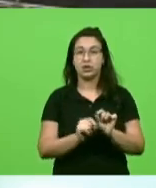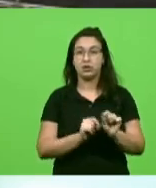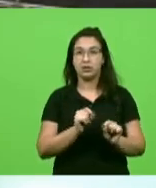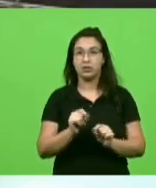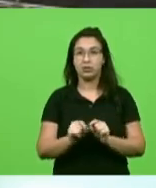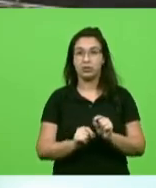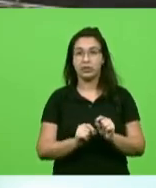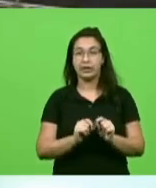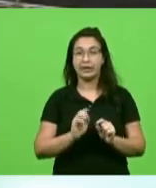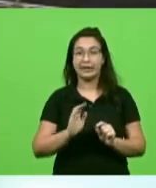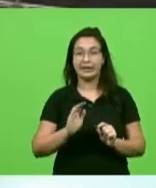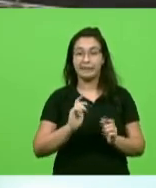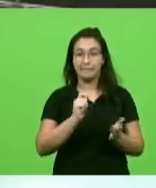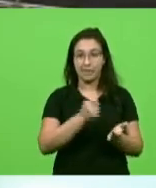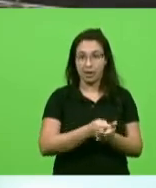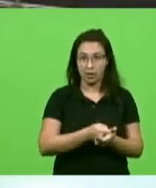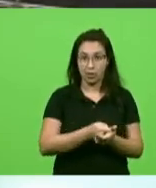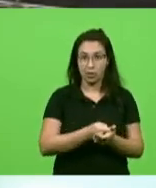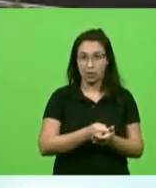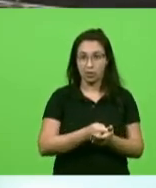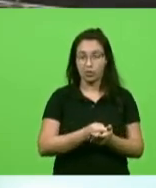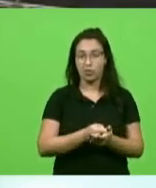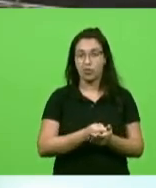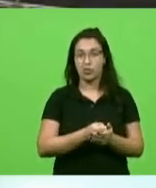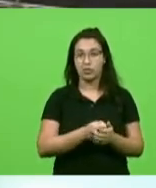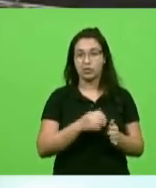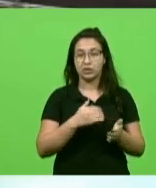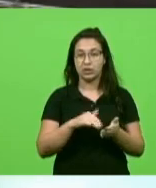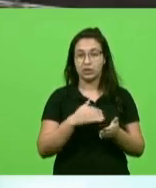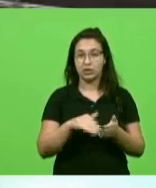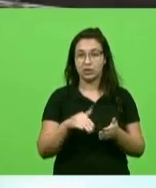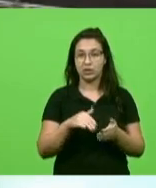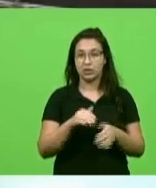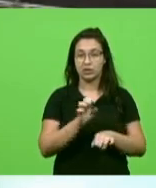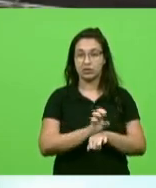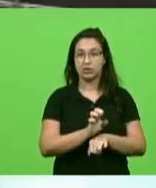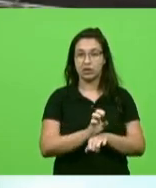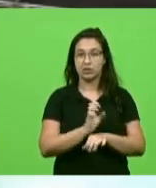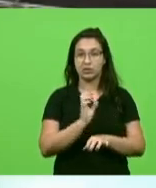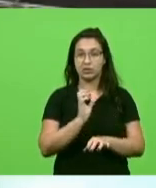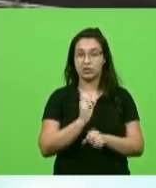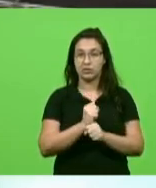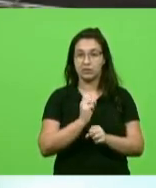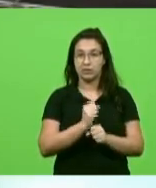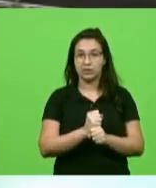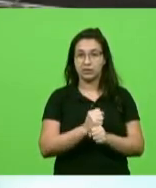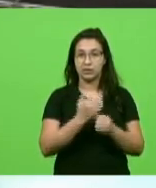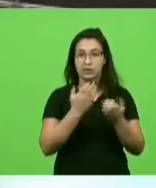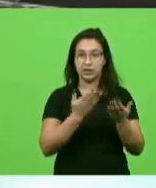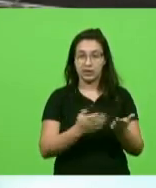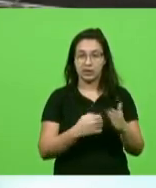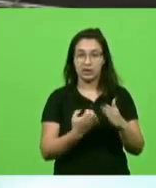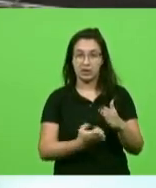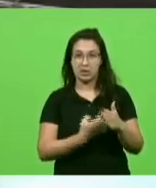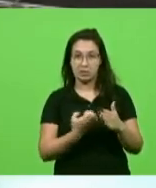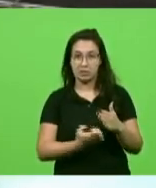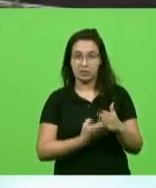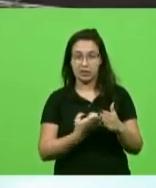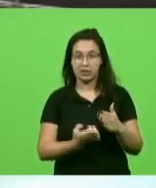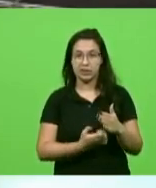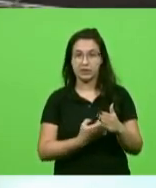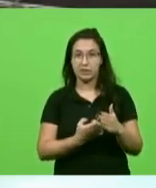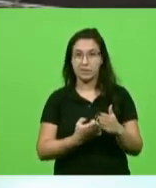é que após o pagamento efetuado pela Secretaria de Estado da Fazenda de Santa Catarina para empresa pega médico e